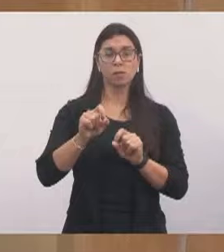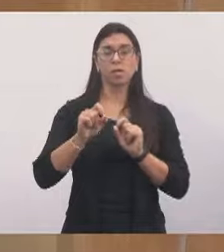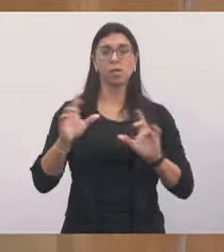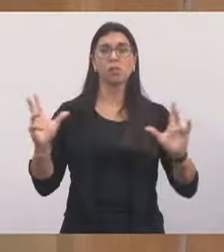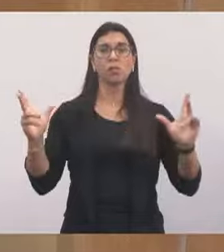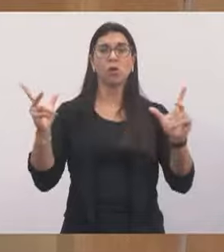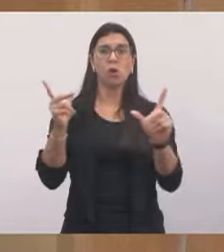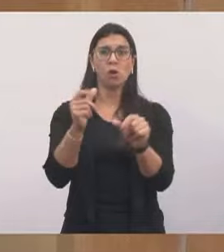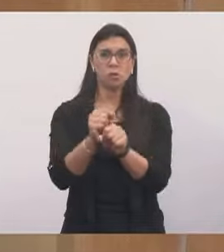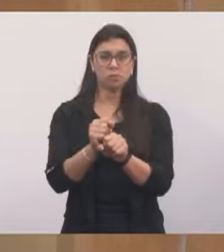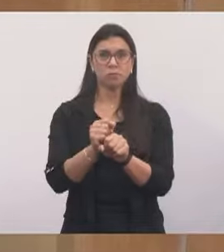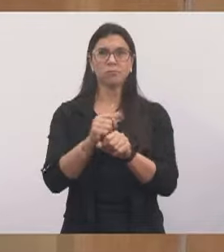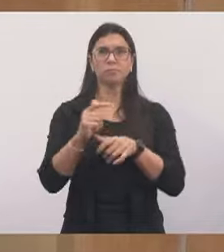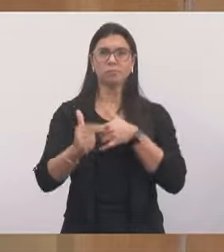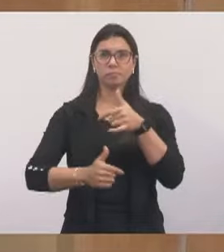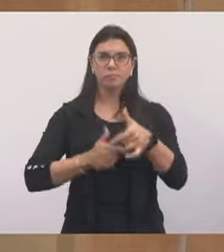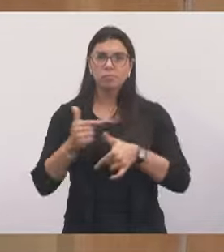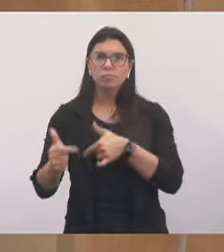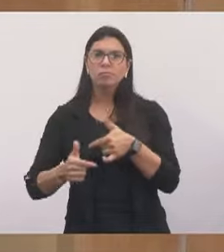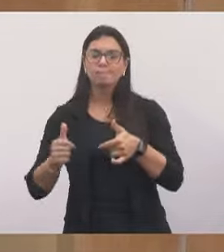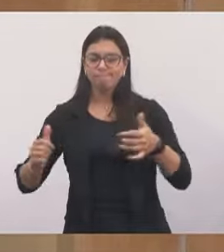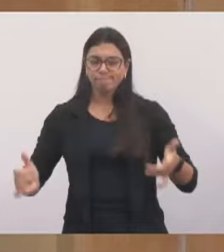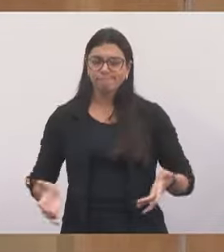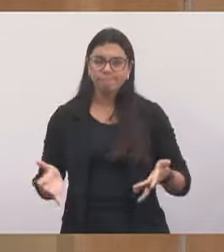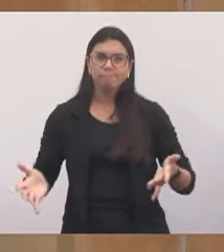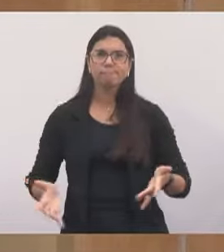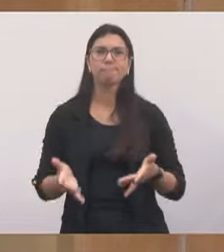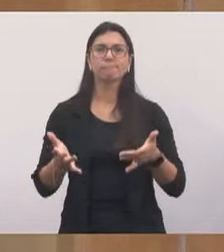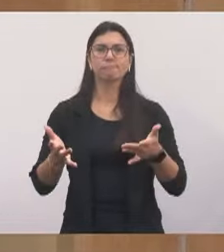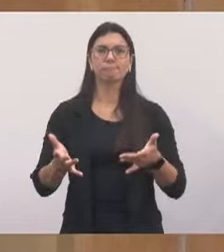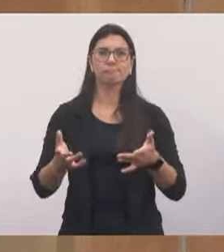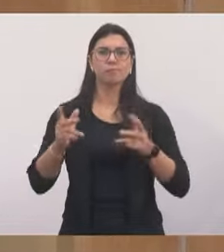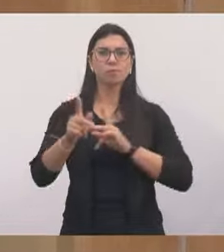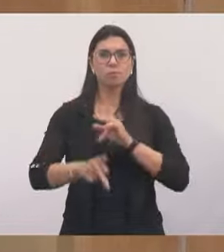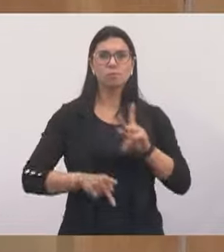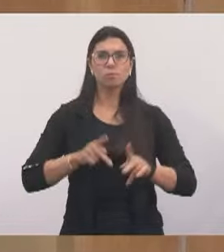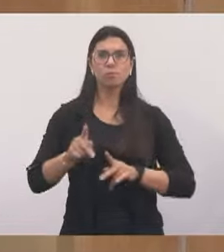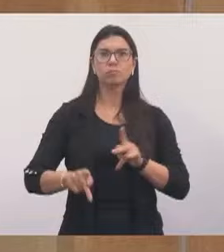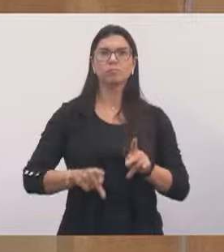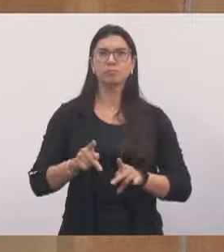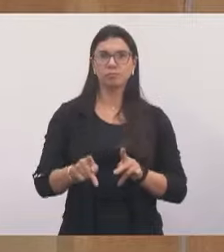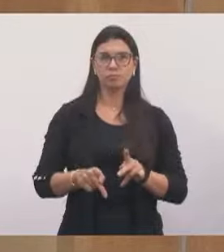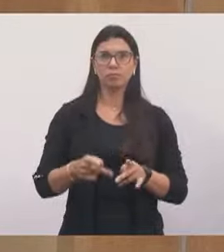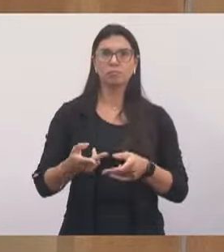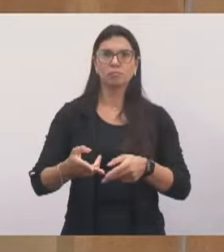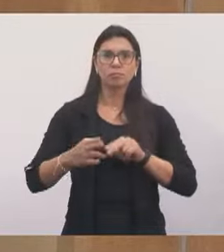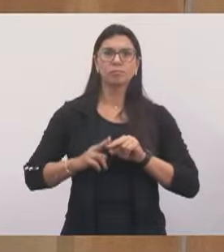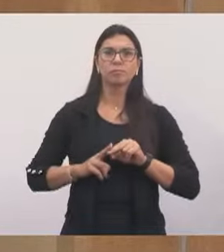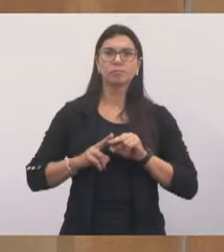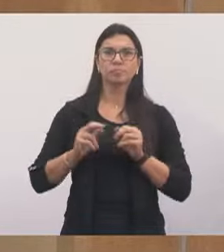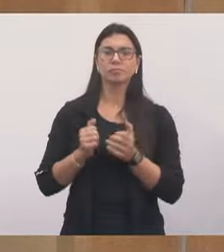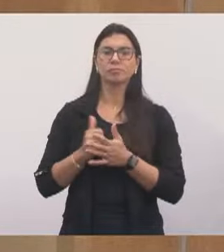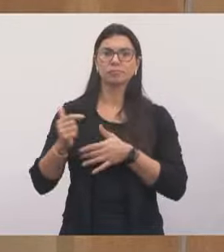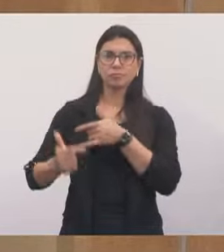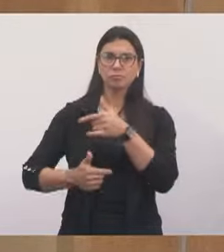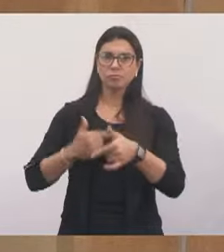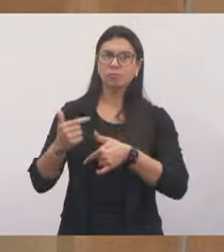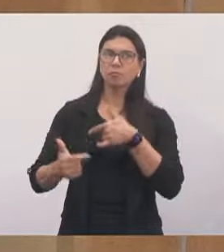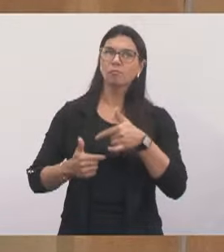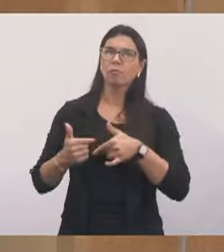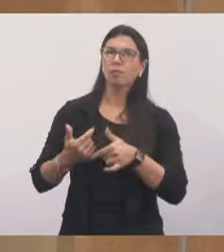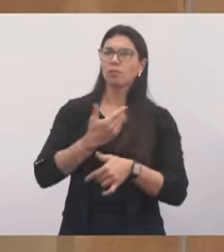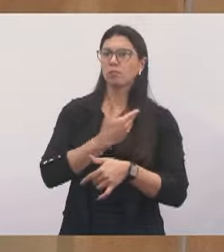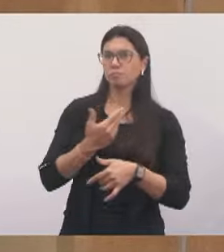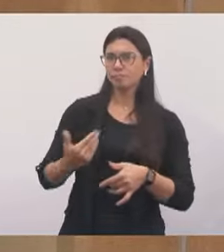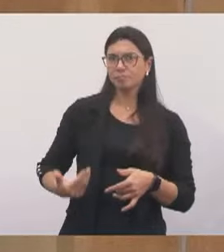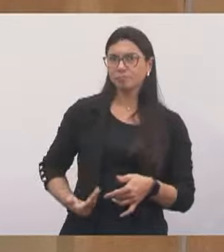entidade ganha, a associação ganha, o clube ganha e a população, através dos serviços públicos, pode ganhar também. E é esse